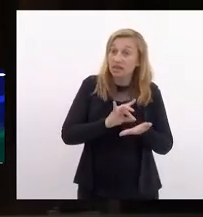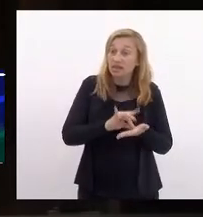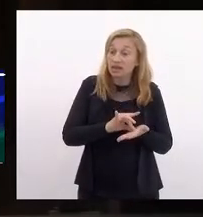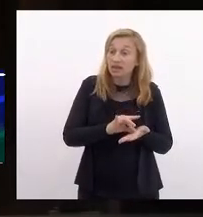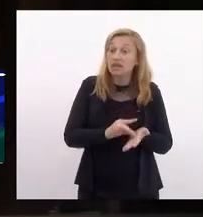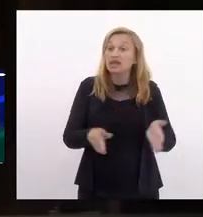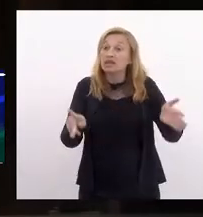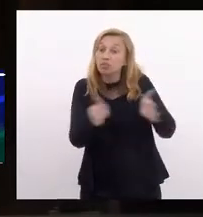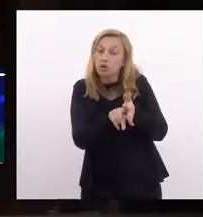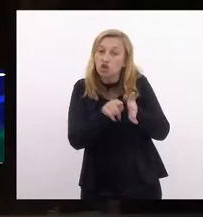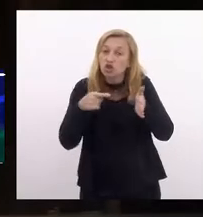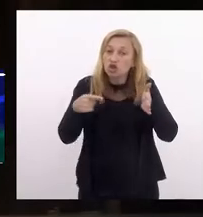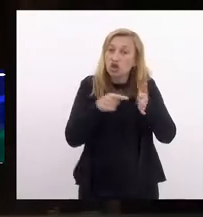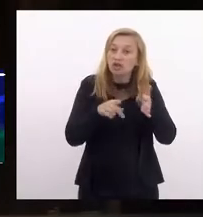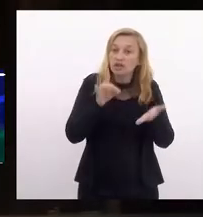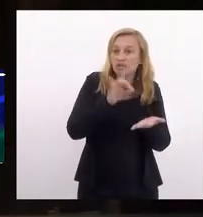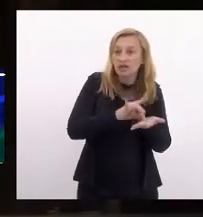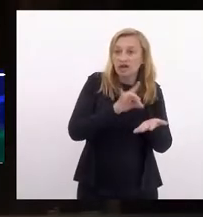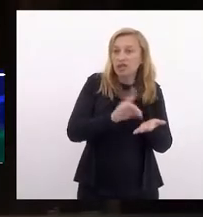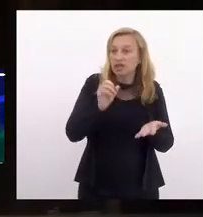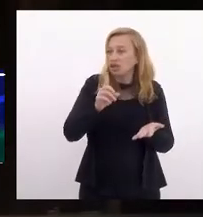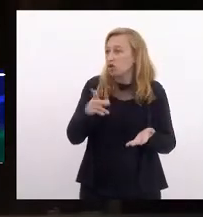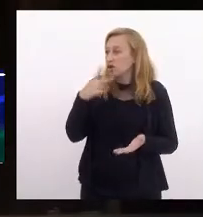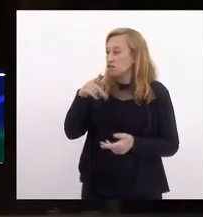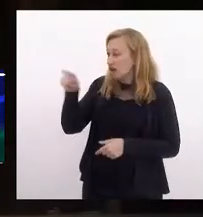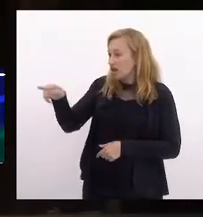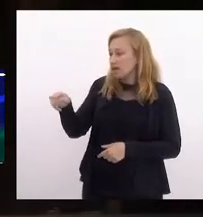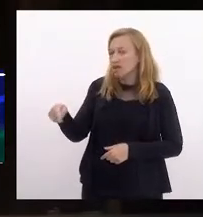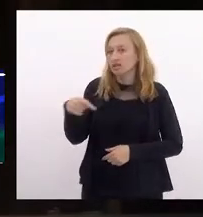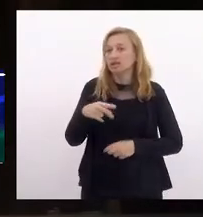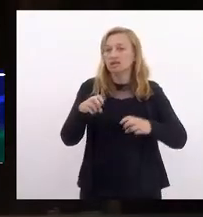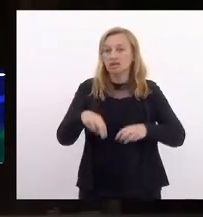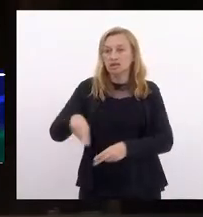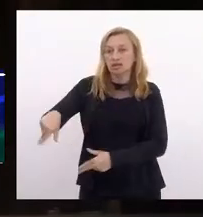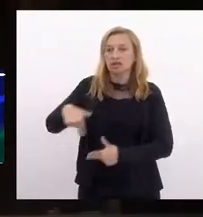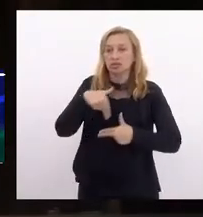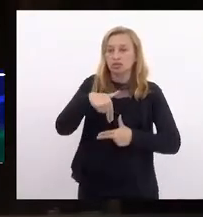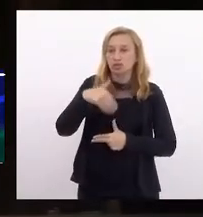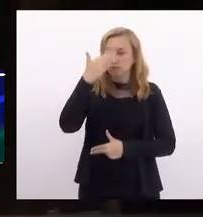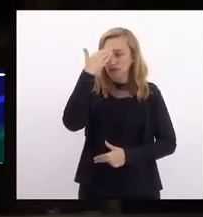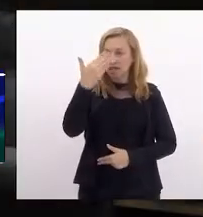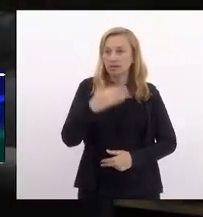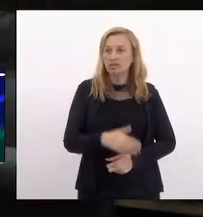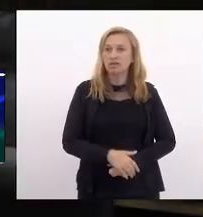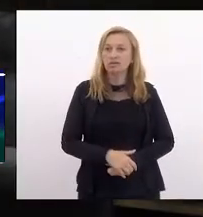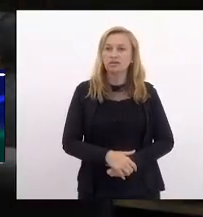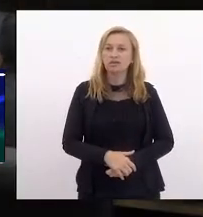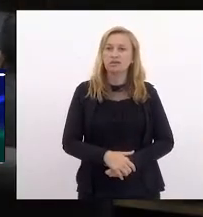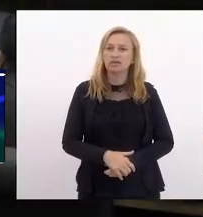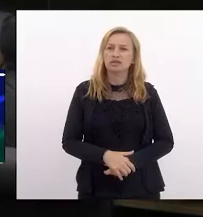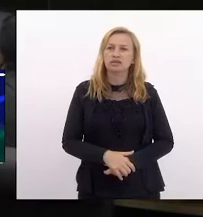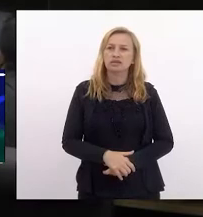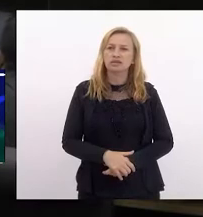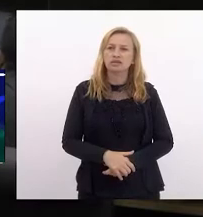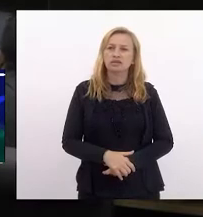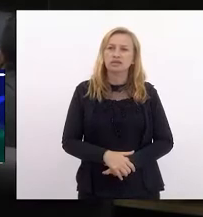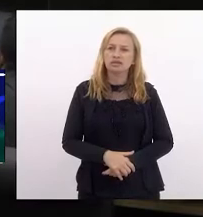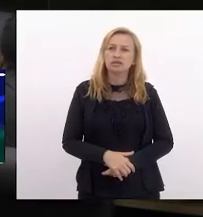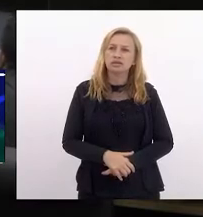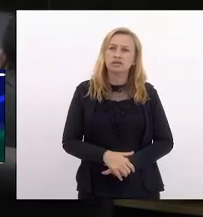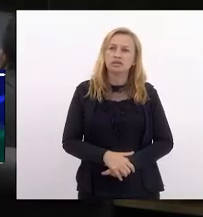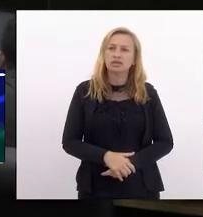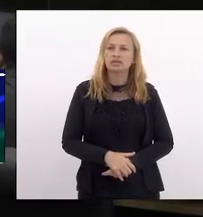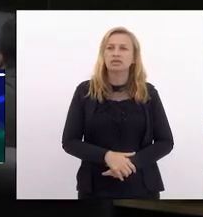está no projeto verdadeiro e não no que eles trouxeram aqui a esta Tribuna obrigado eu